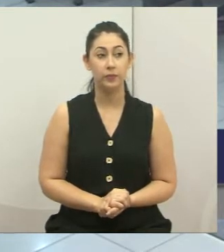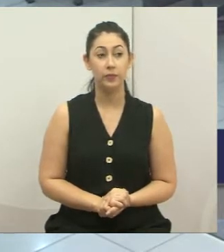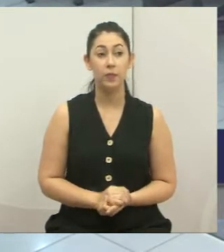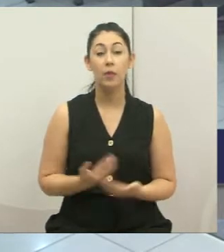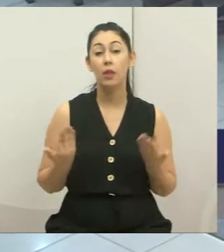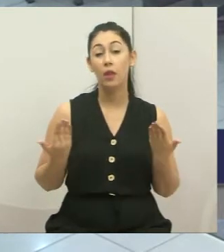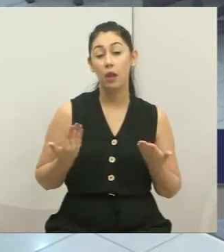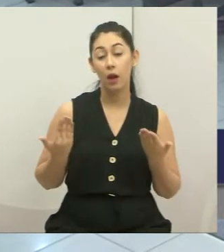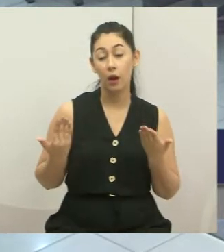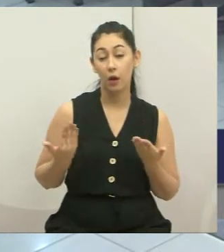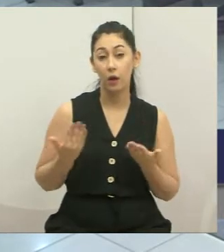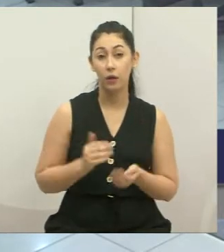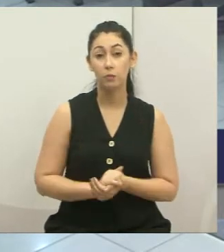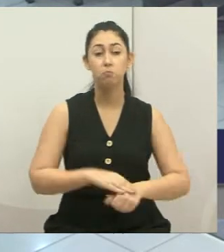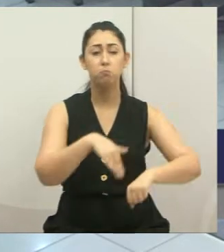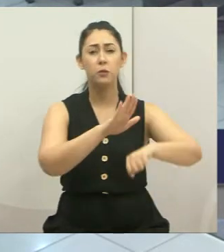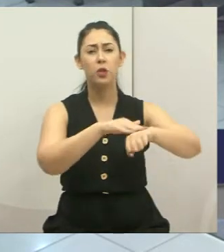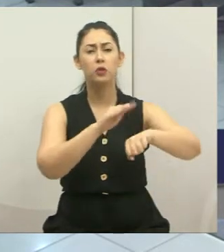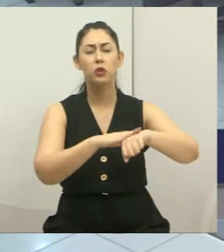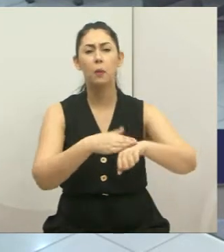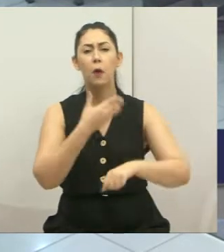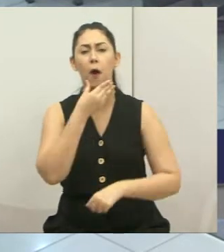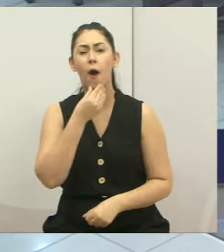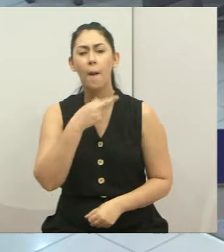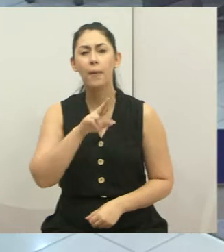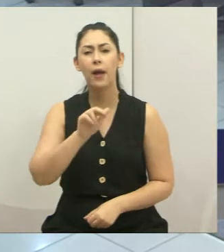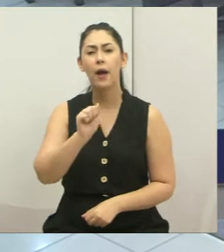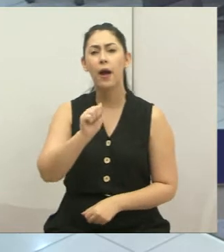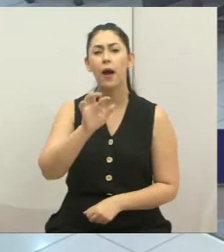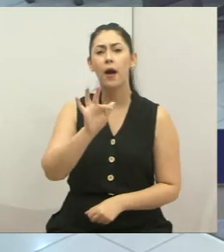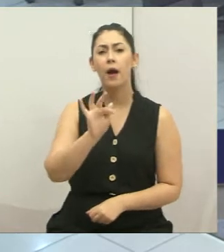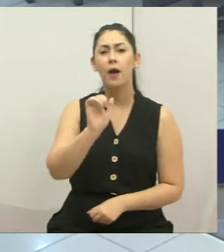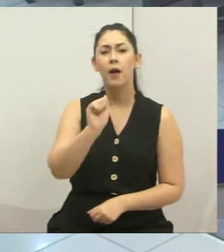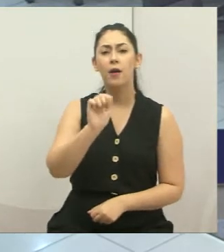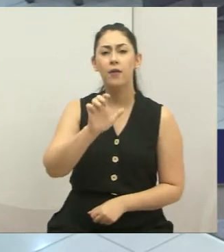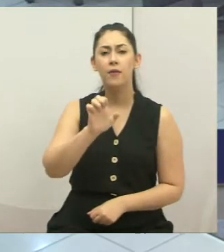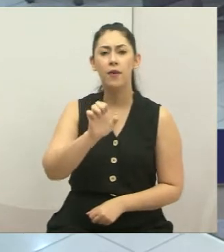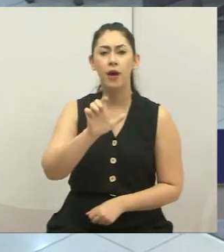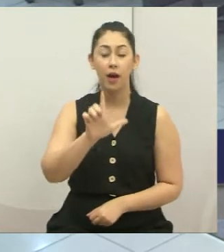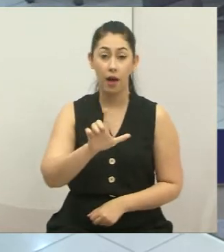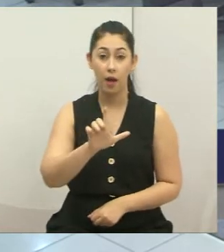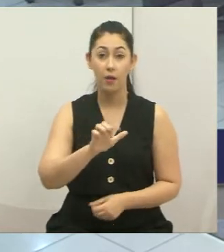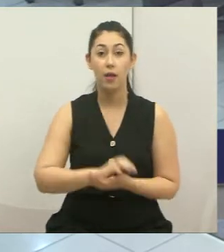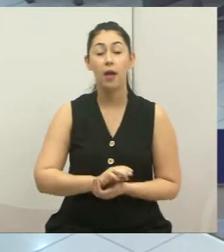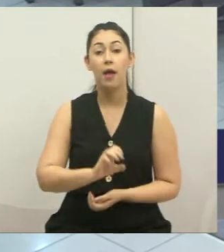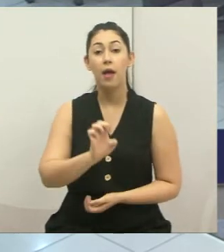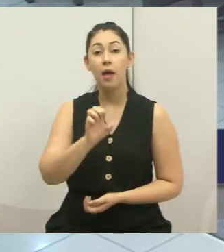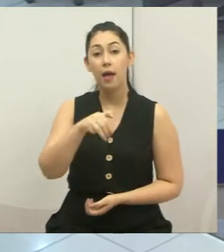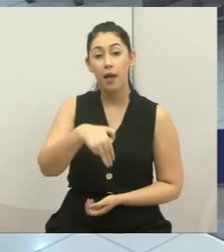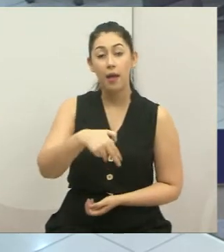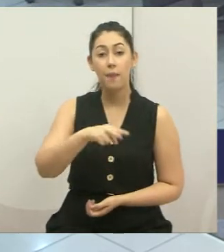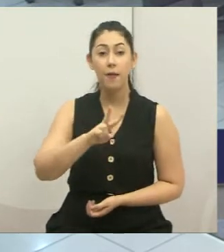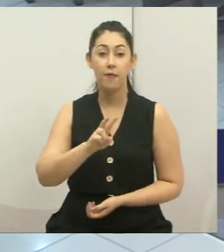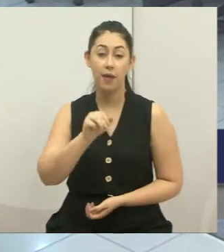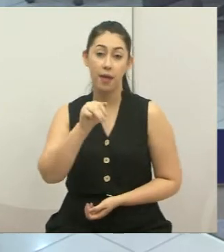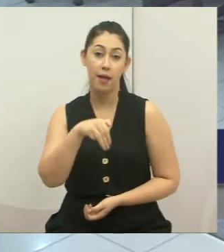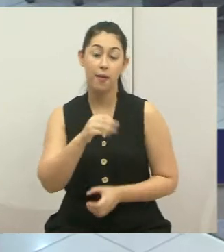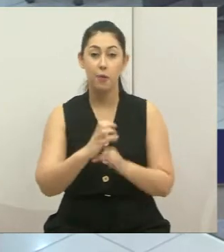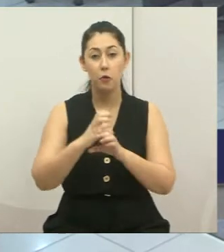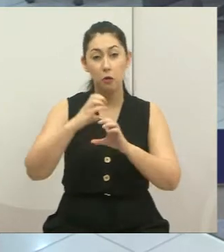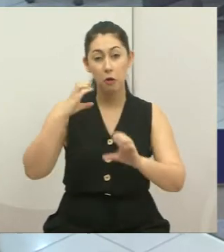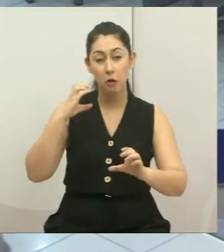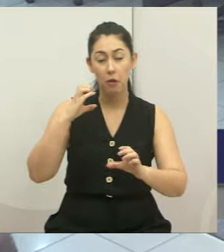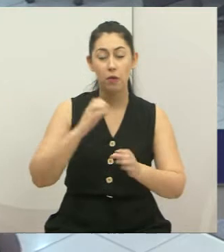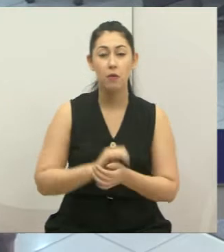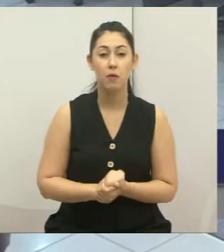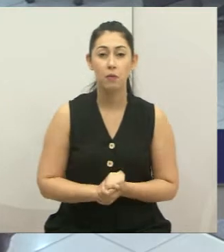Neste momento, chamo aqui o senhor Rafael Machado, da MVM Engenharia de Recursos Hídricos, para dar início à primeira consulta